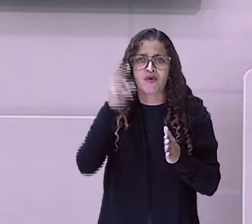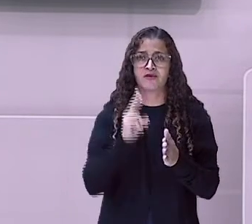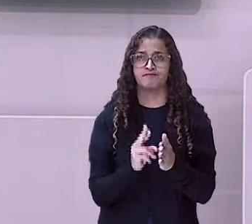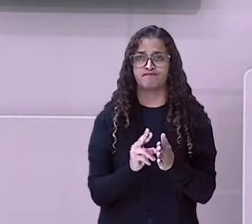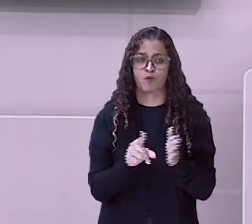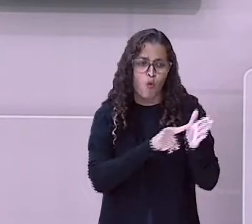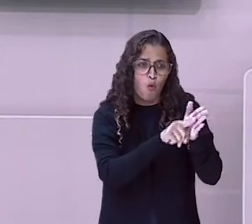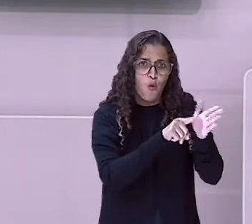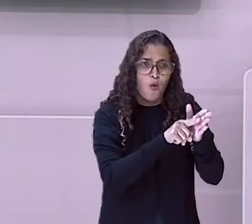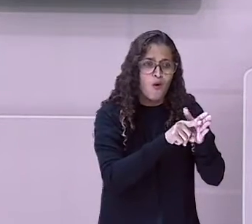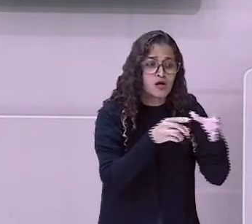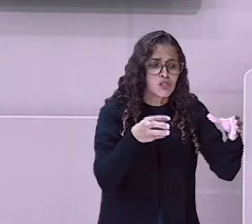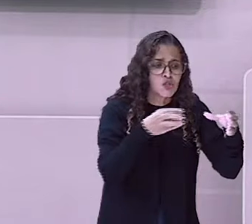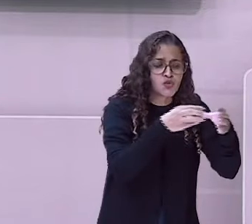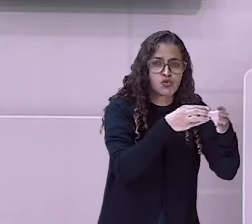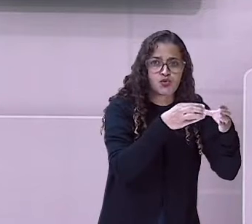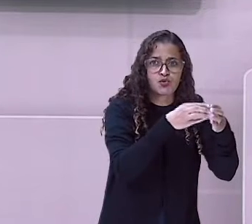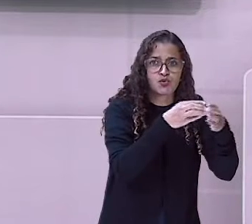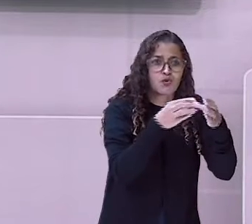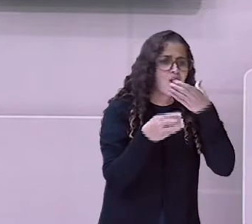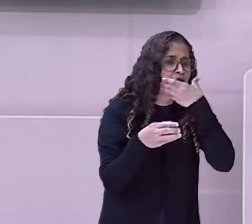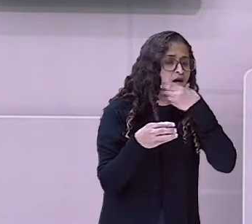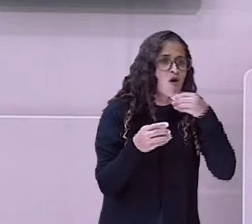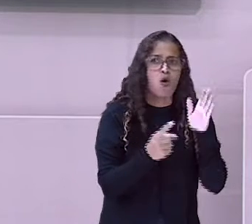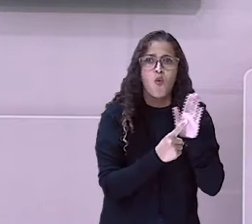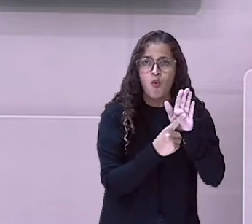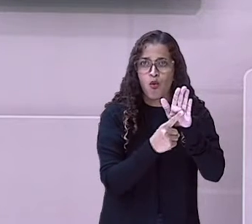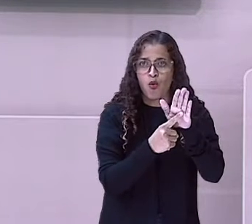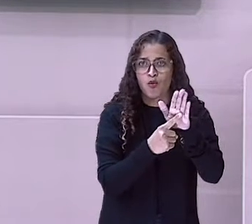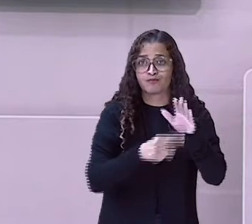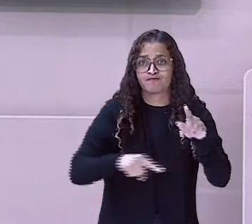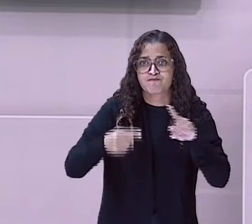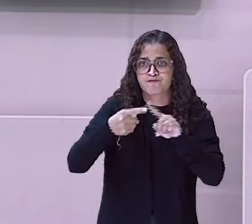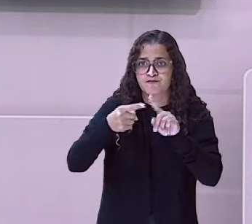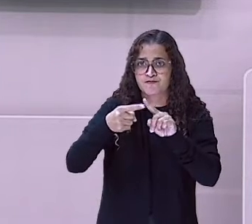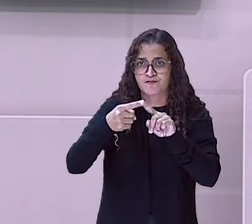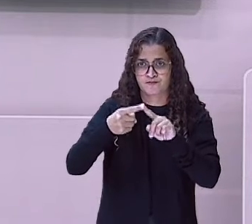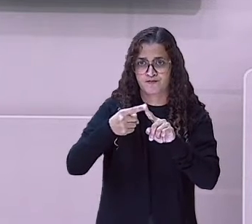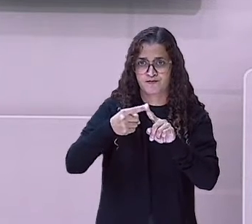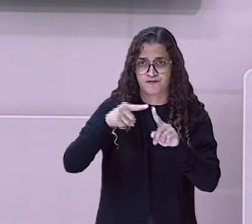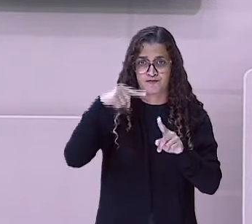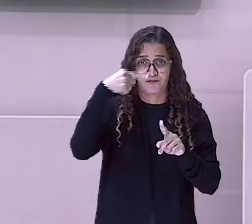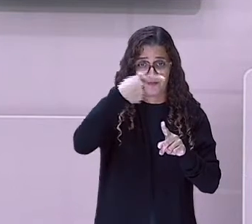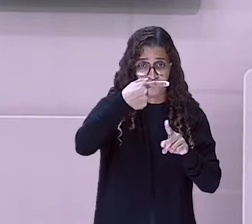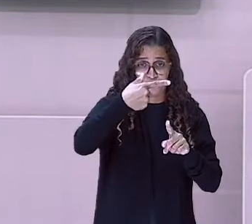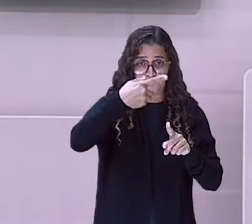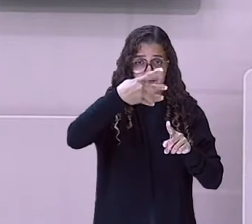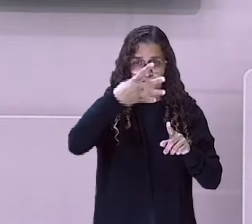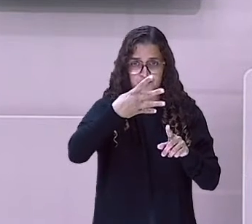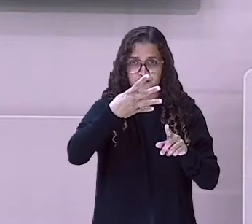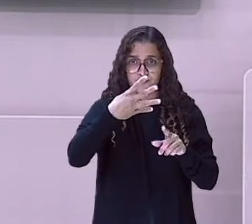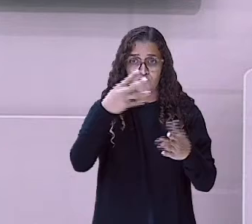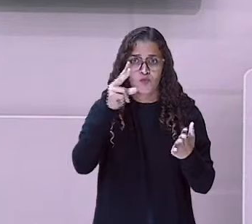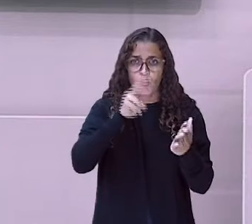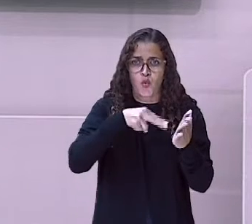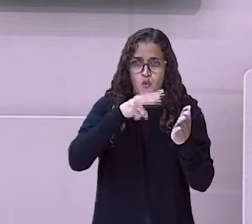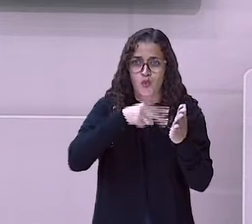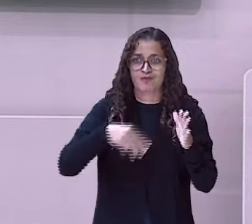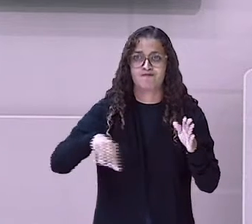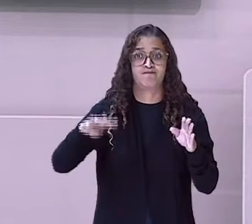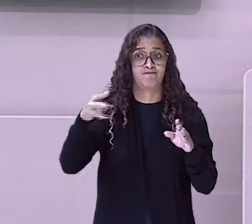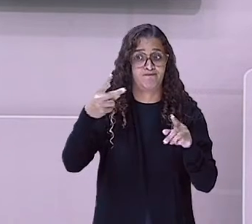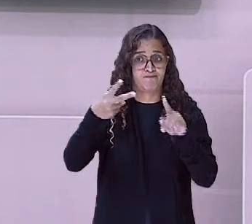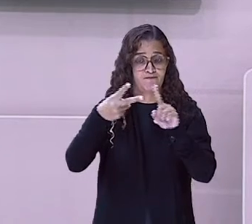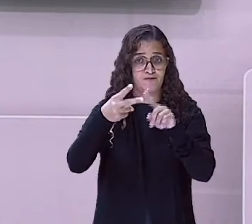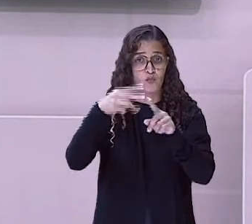dos meninos revelou que 24 gostam de ler, 40 gostam de